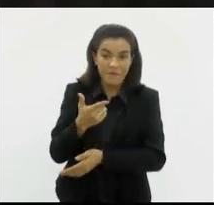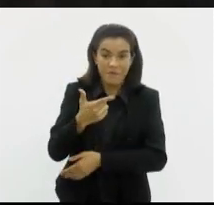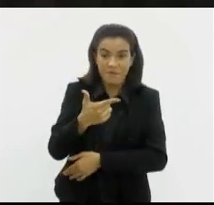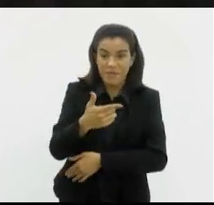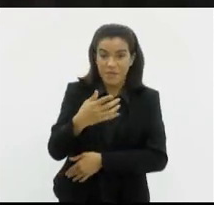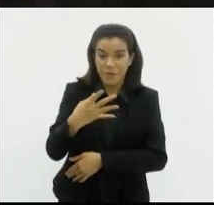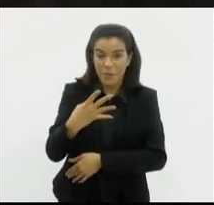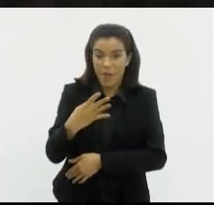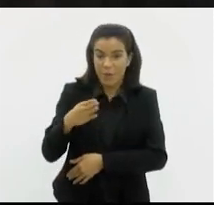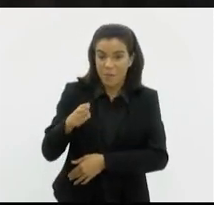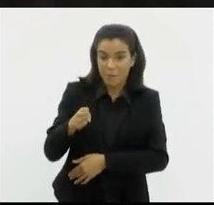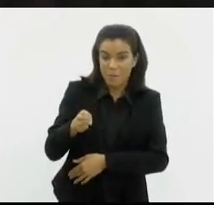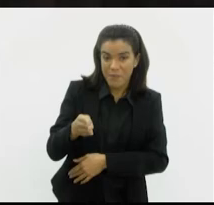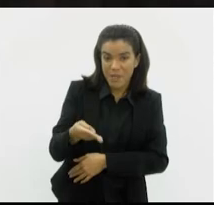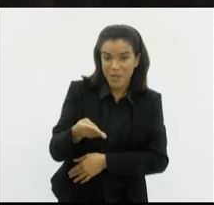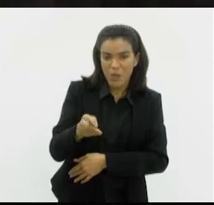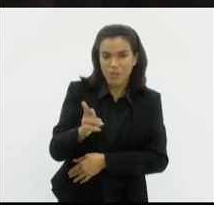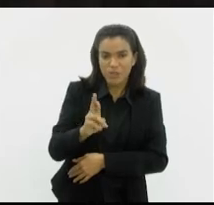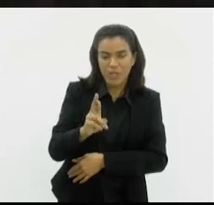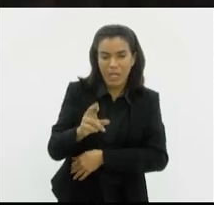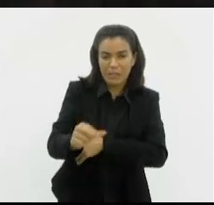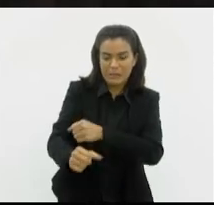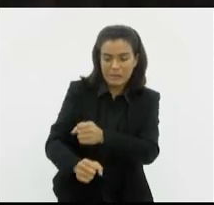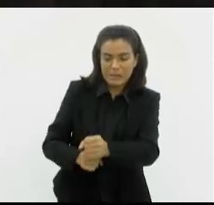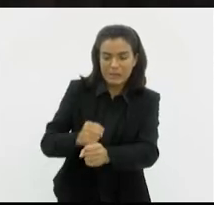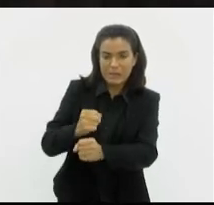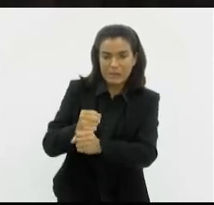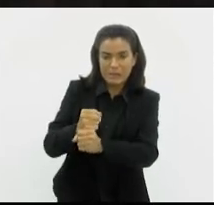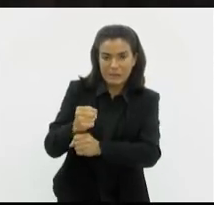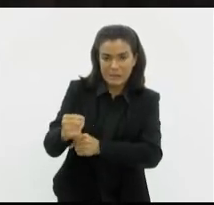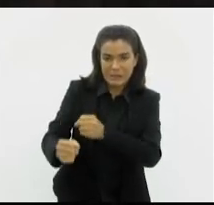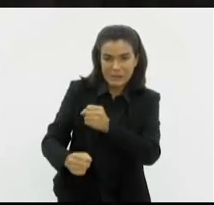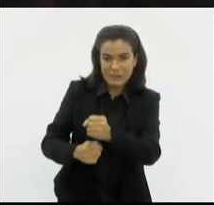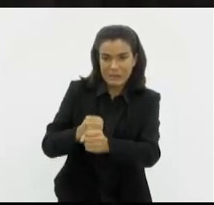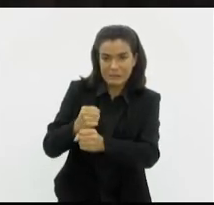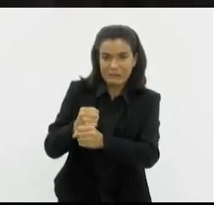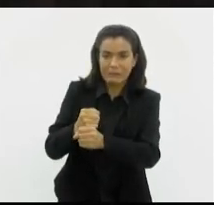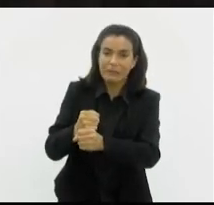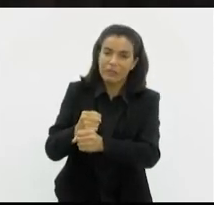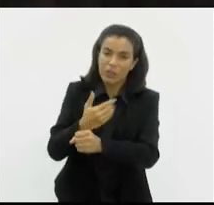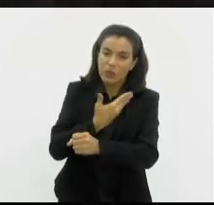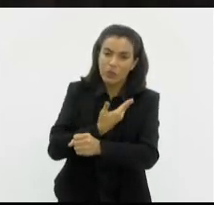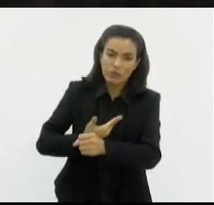bilhões de reais por ano de benefícios fiscais,